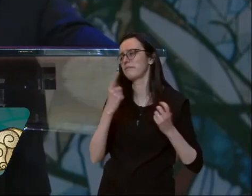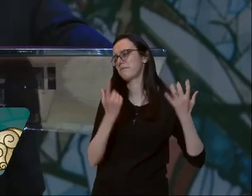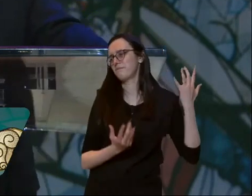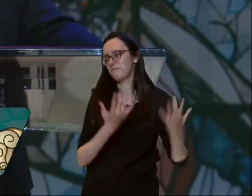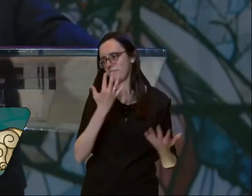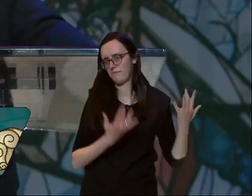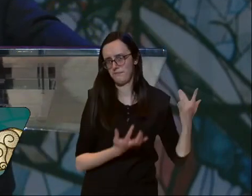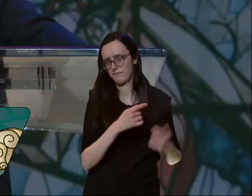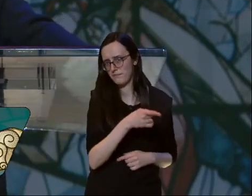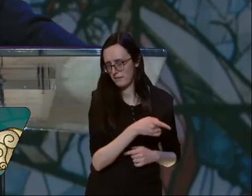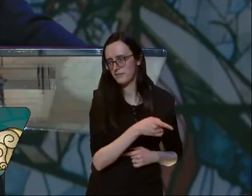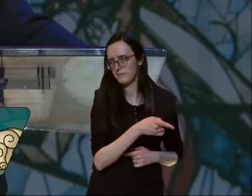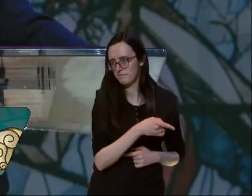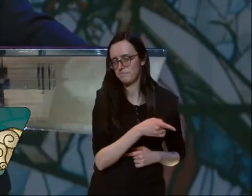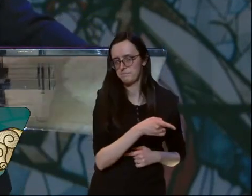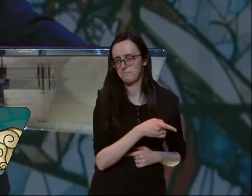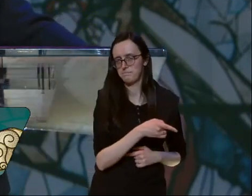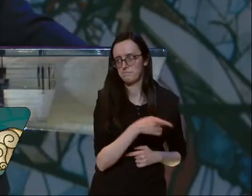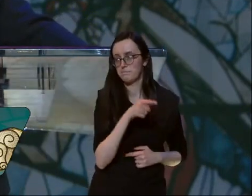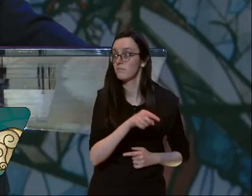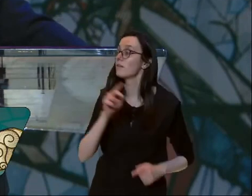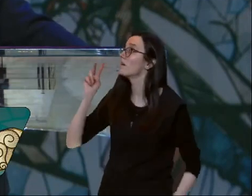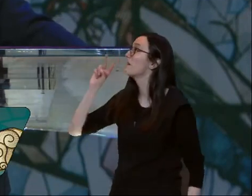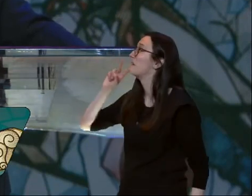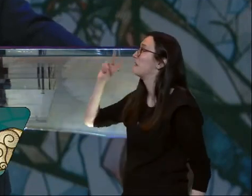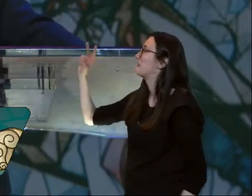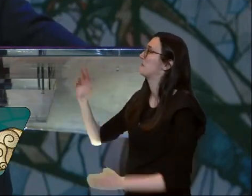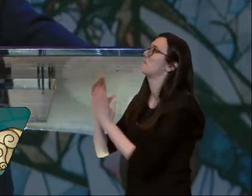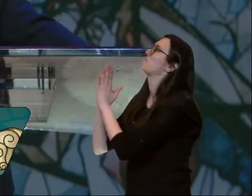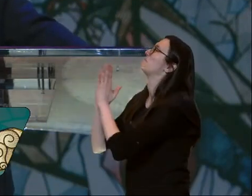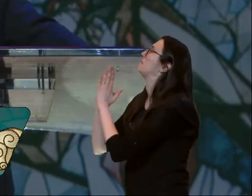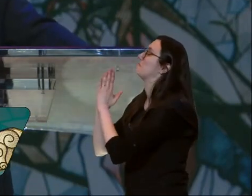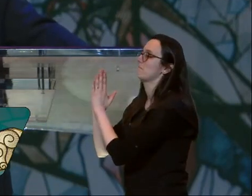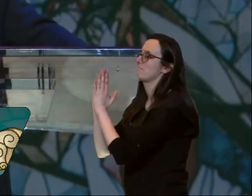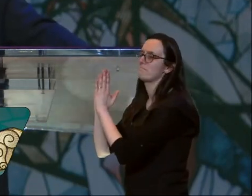inferno, ele olhou para cima e clamou.